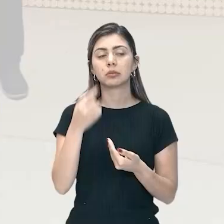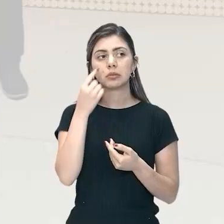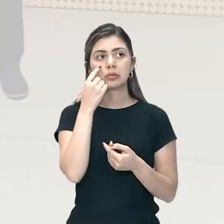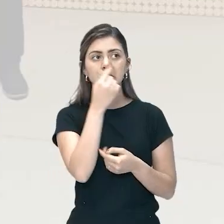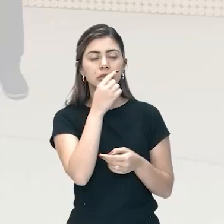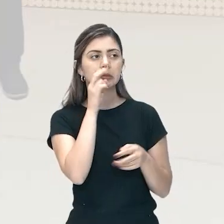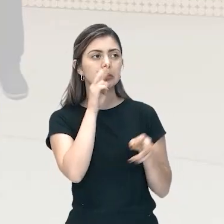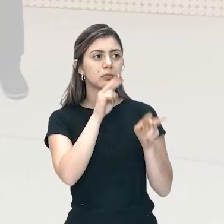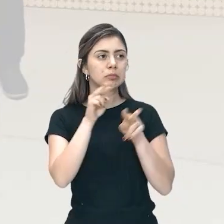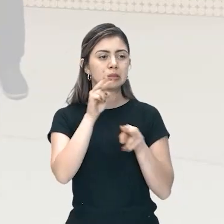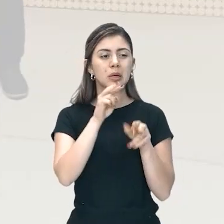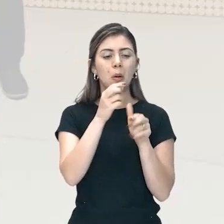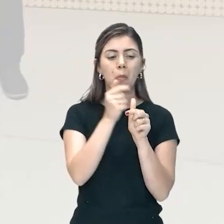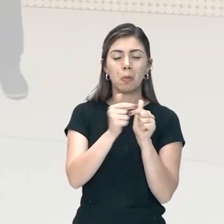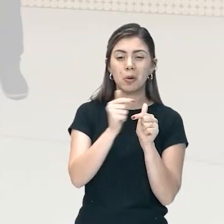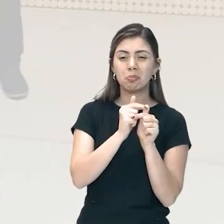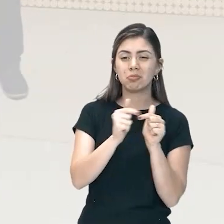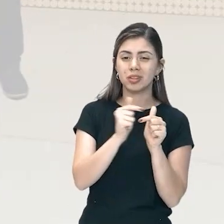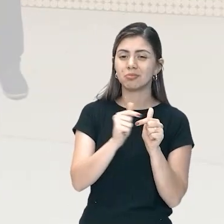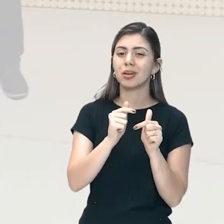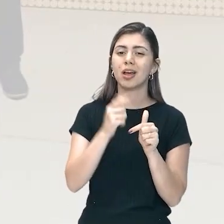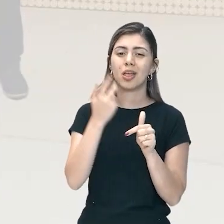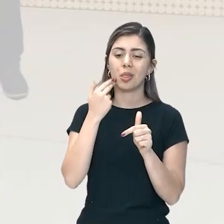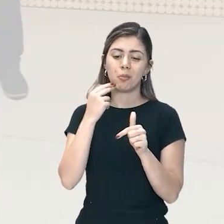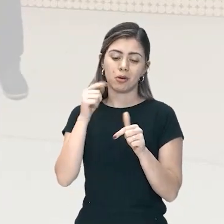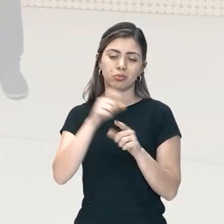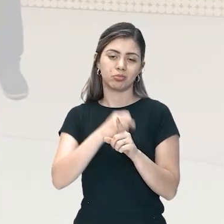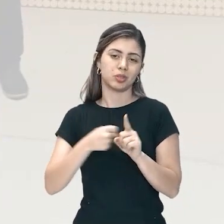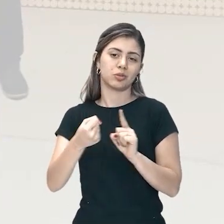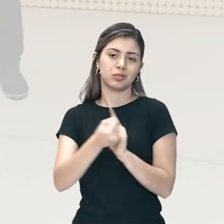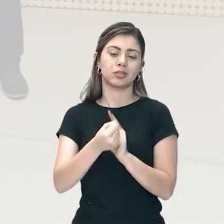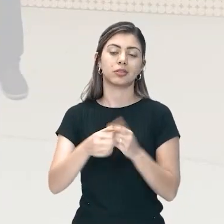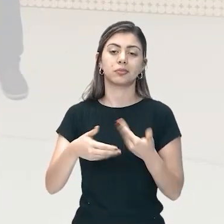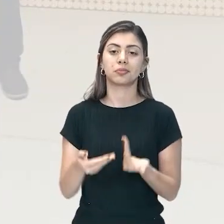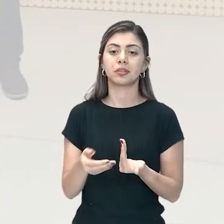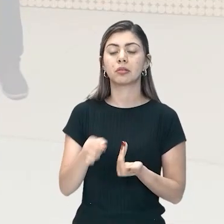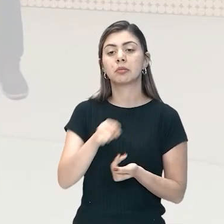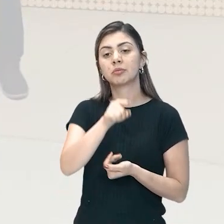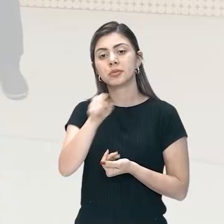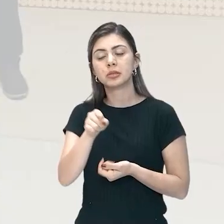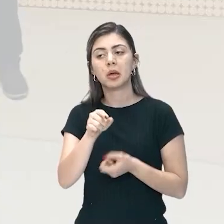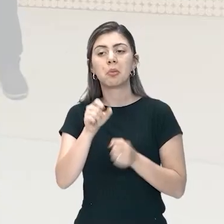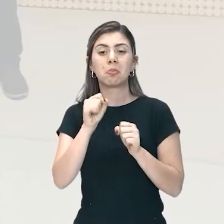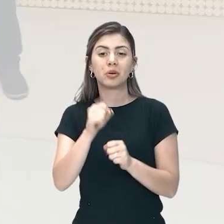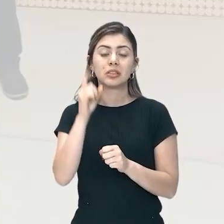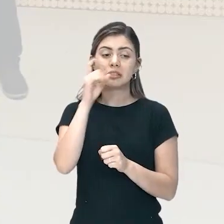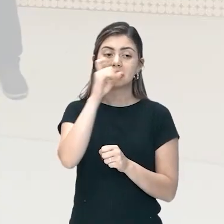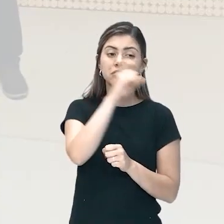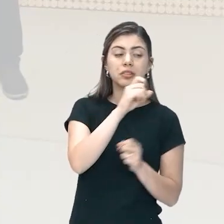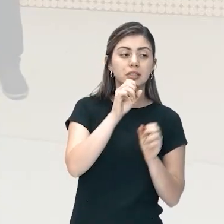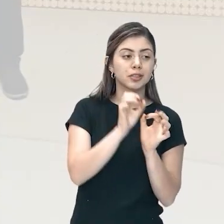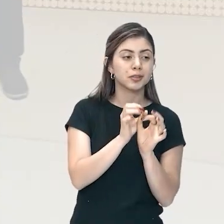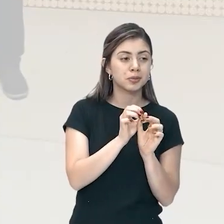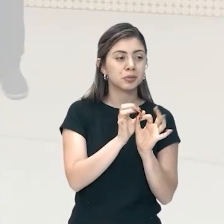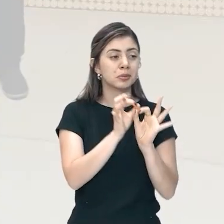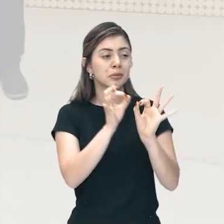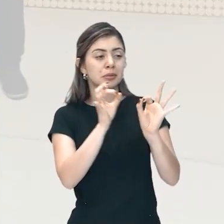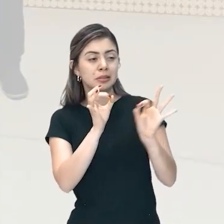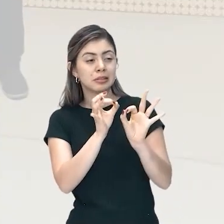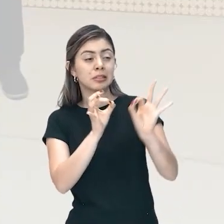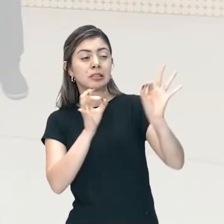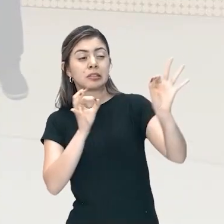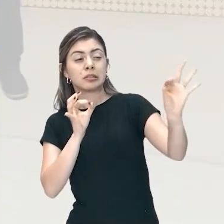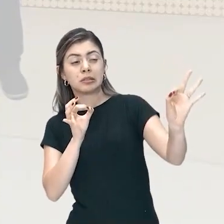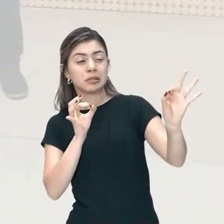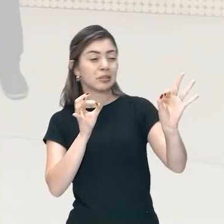extremamente comuns na nossa sociedade. Quem aí não tem dificuldade de enxergar de perto, enxergar de